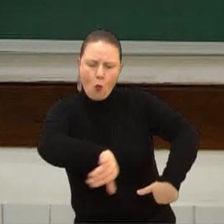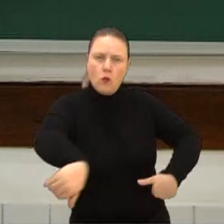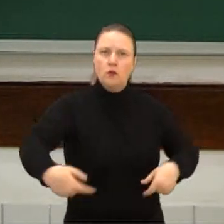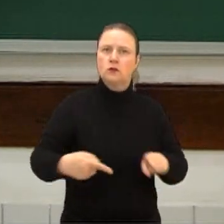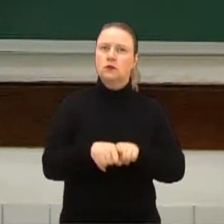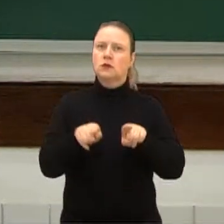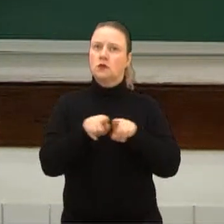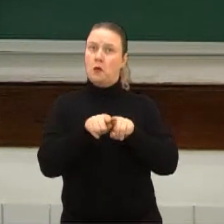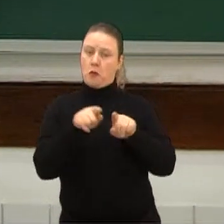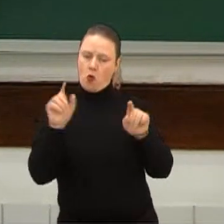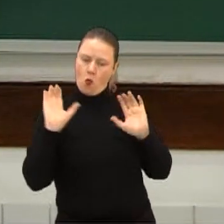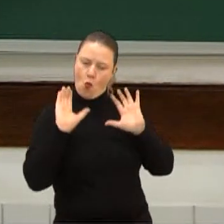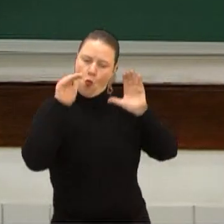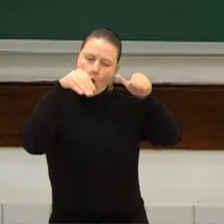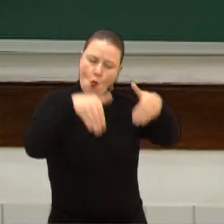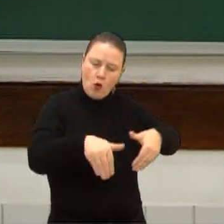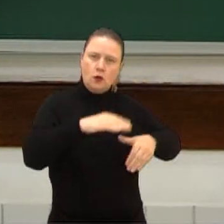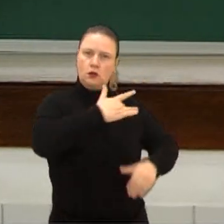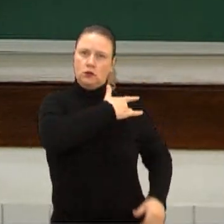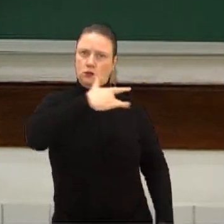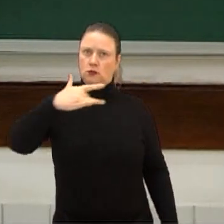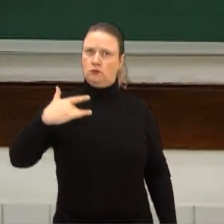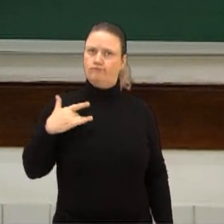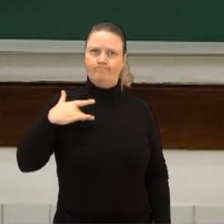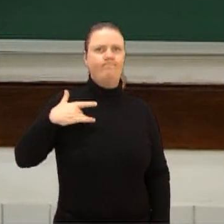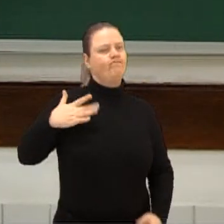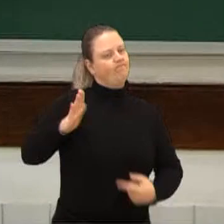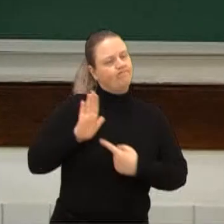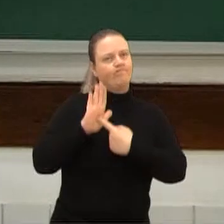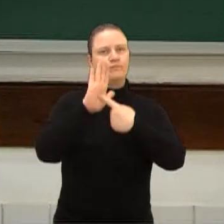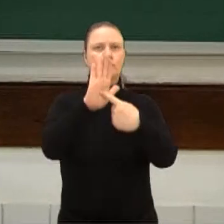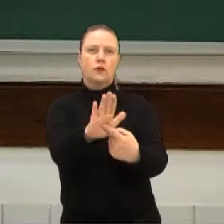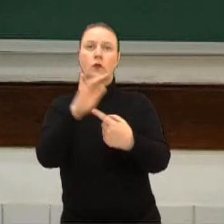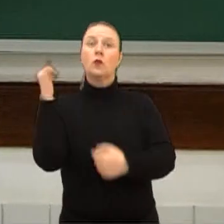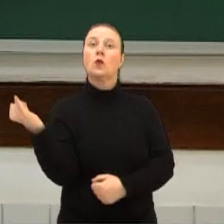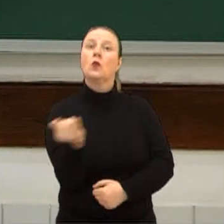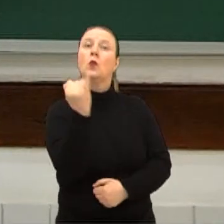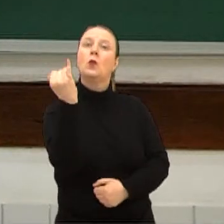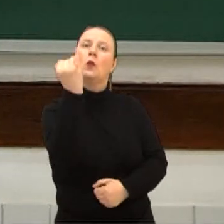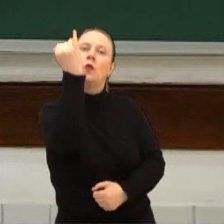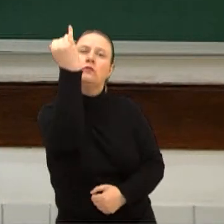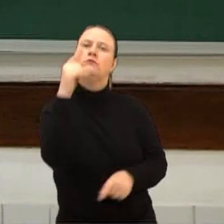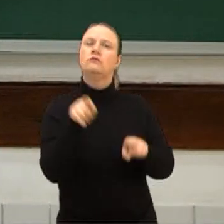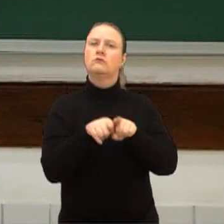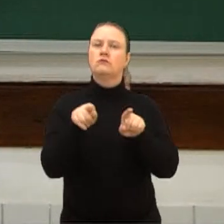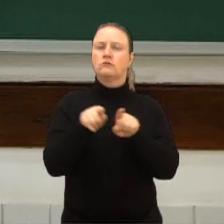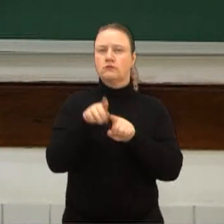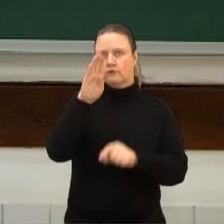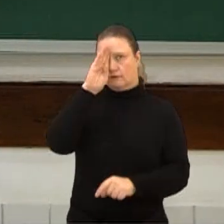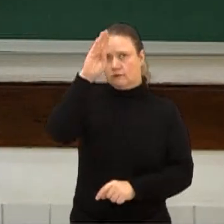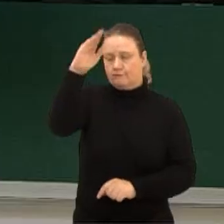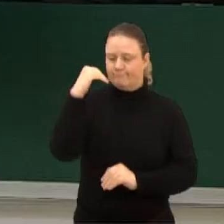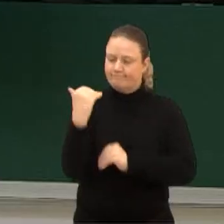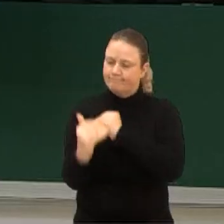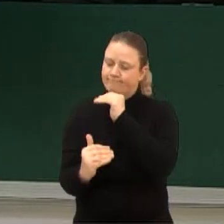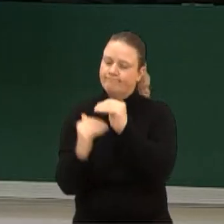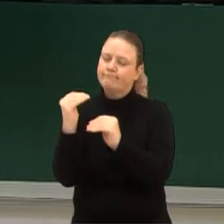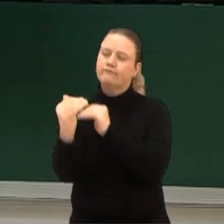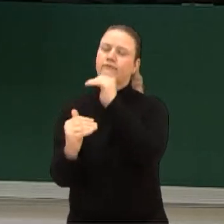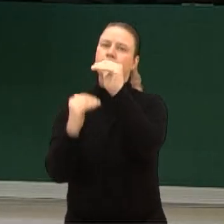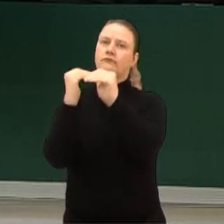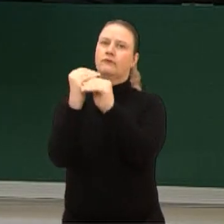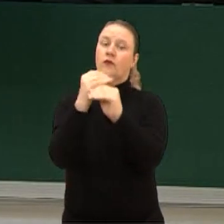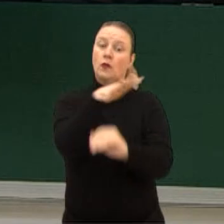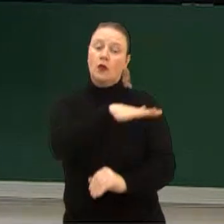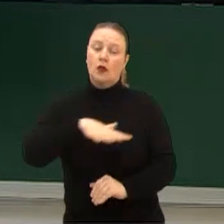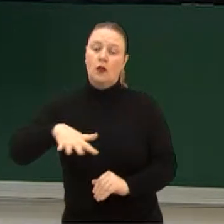de saúde, Cuba também tem um destaque muito grande ligado principalmente à estrutura e ao desenvolvimento da